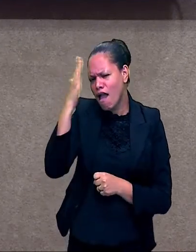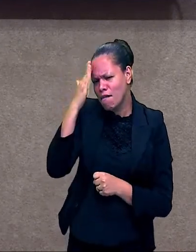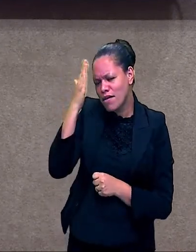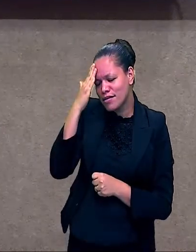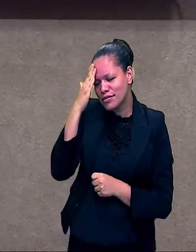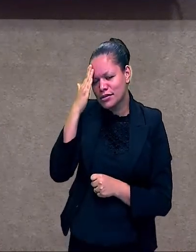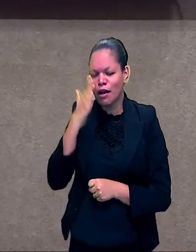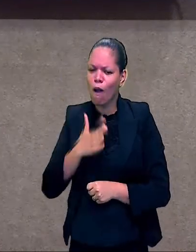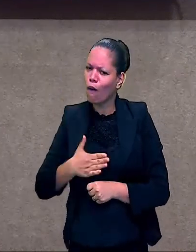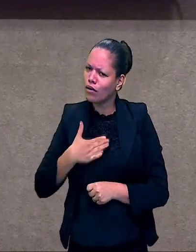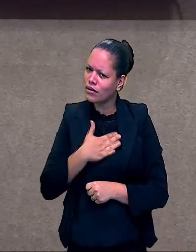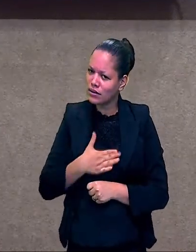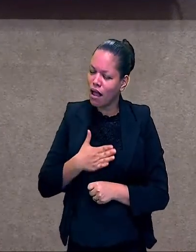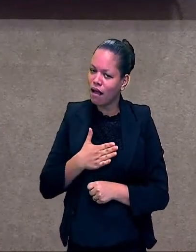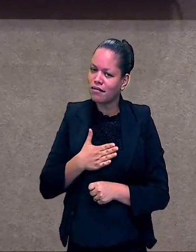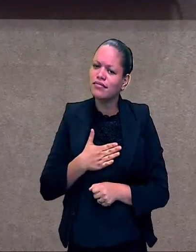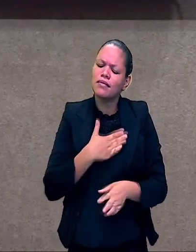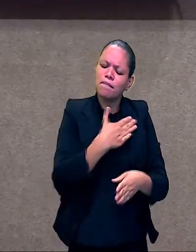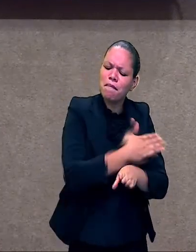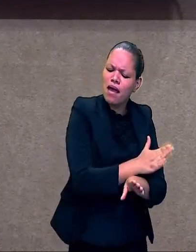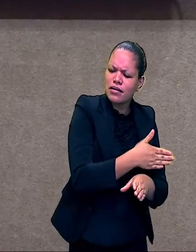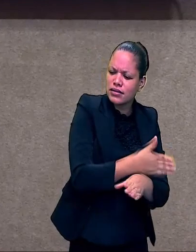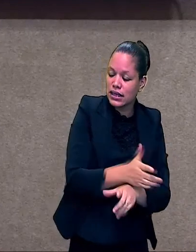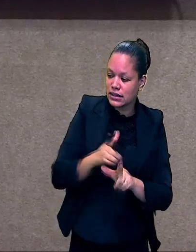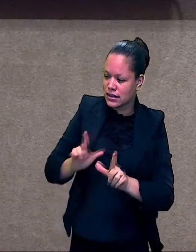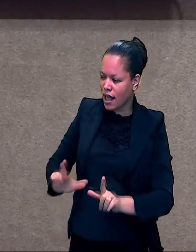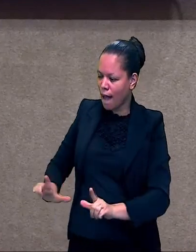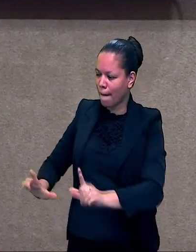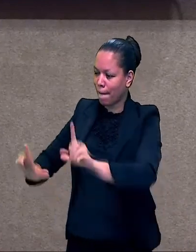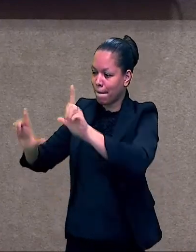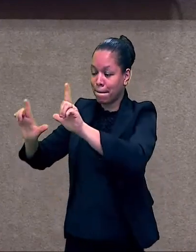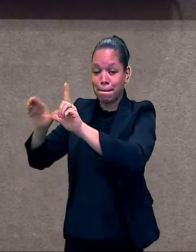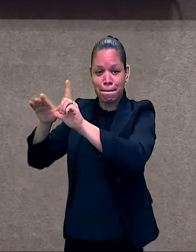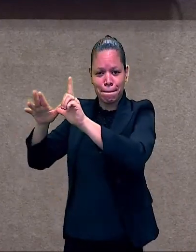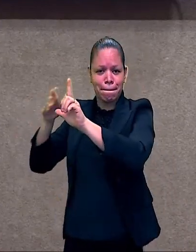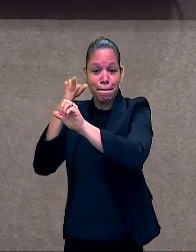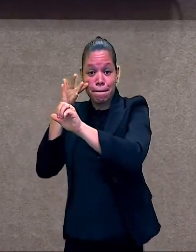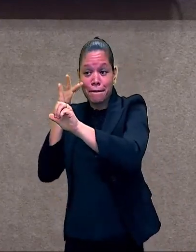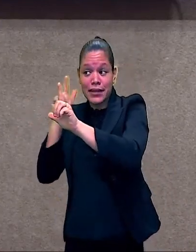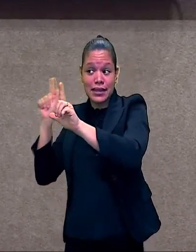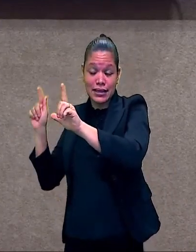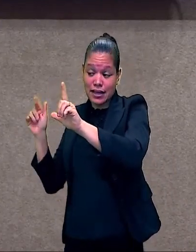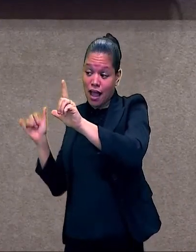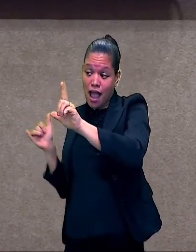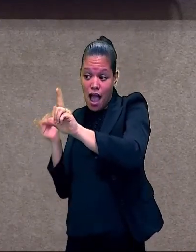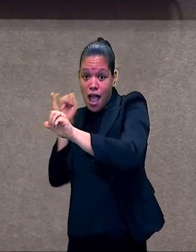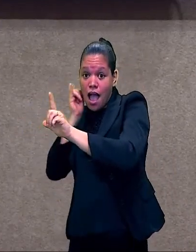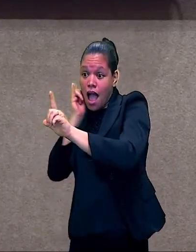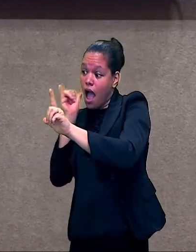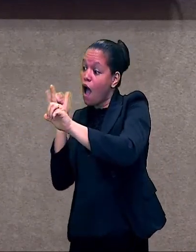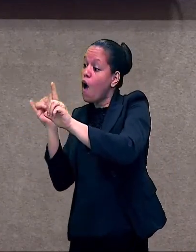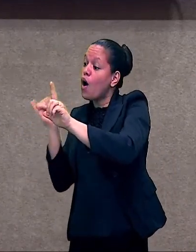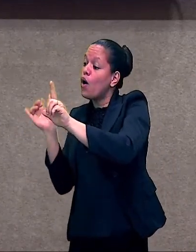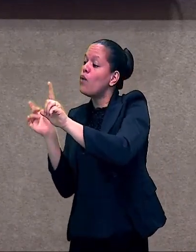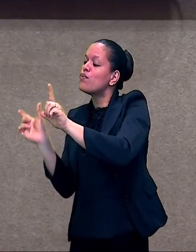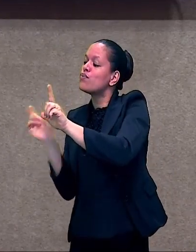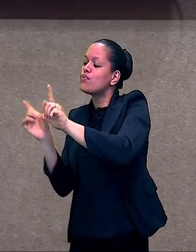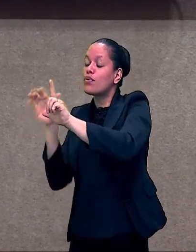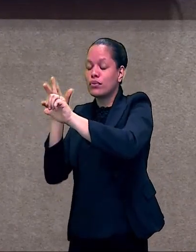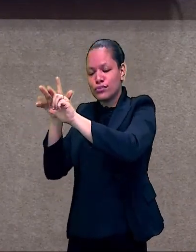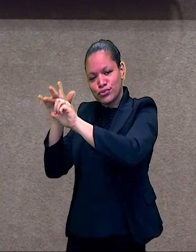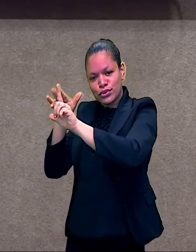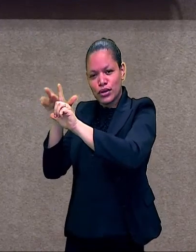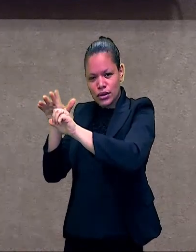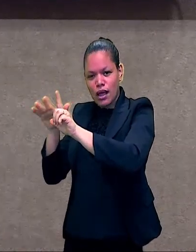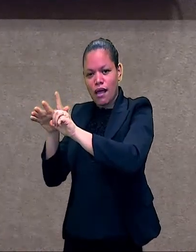para acessar as nossas atividades na plataforma SMED-TV, aponte a câmera do seu celular na imagem que aparece no canto